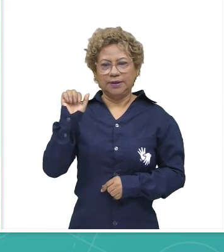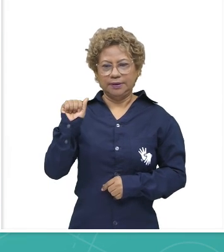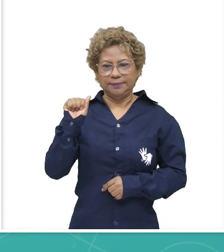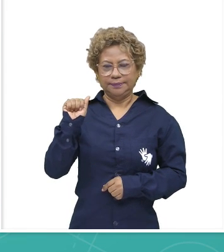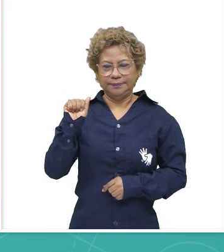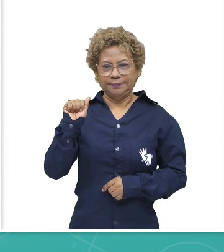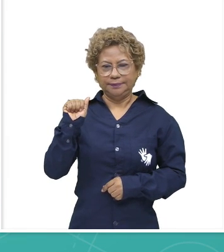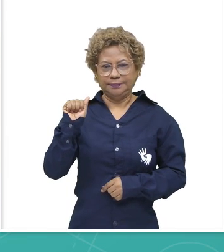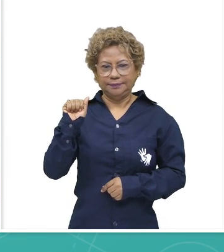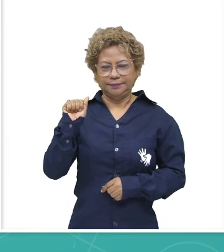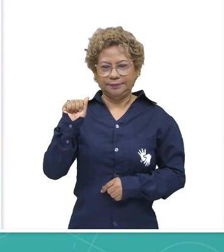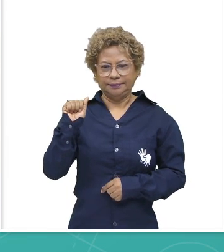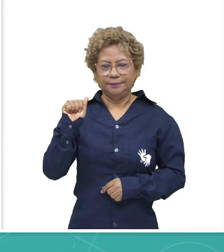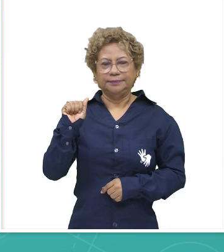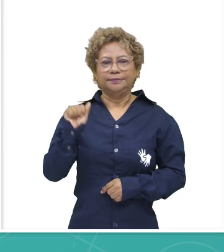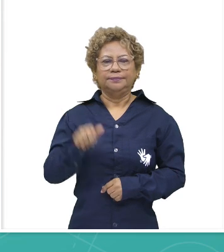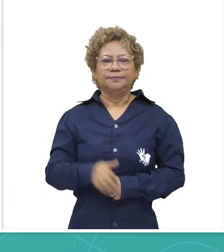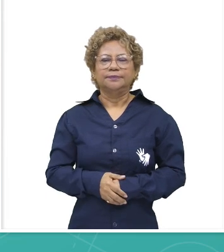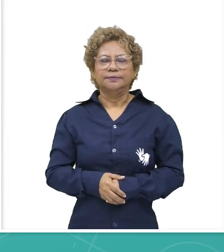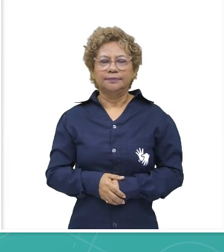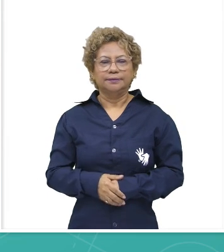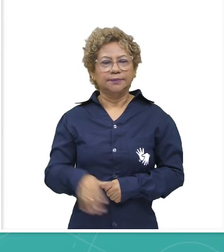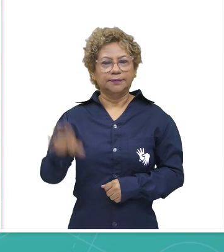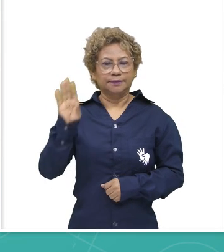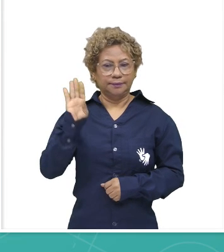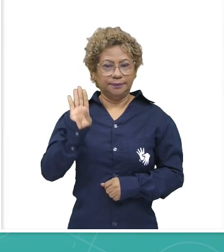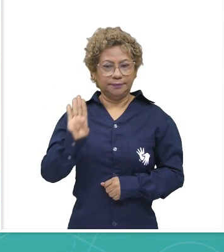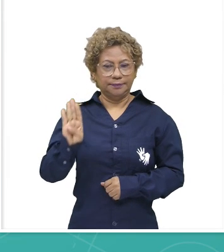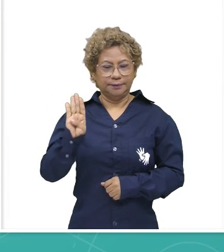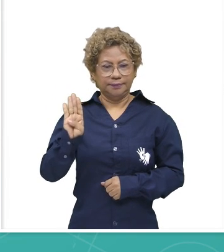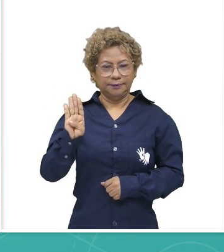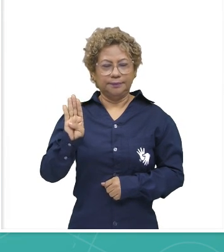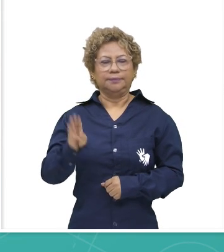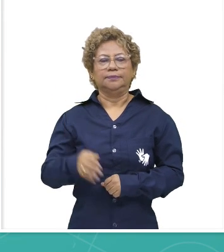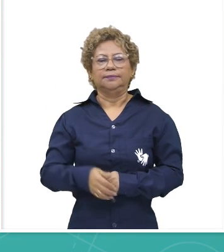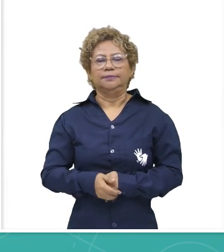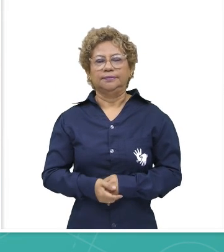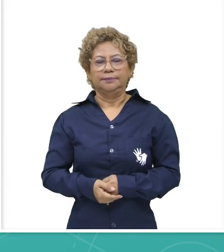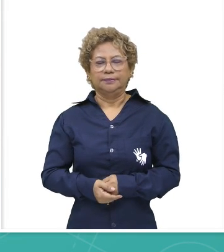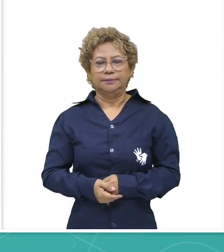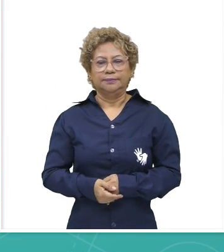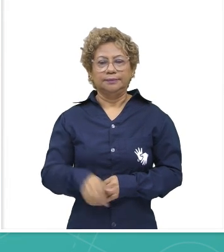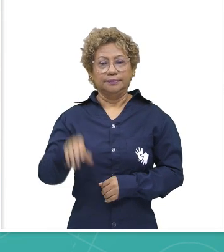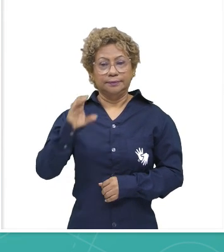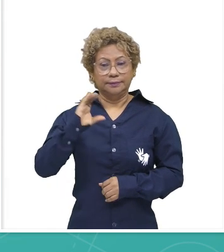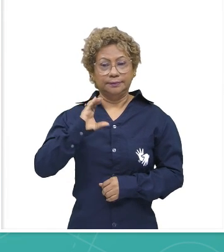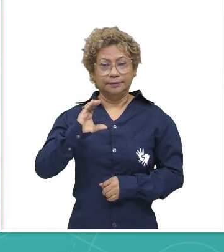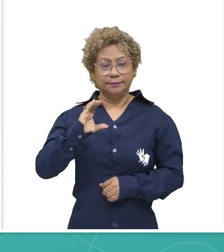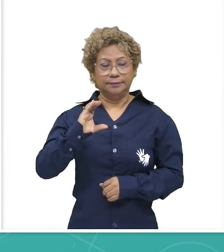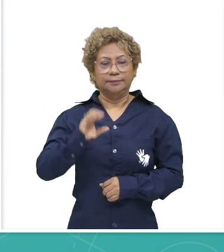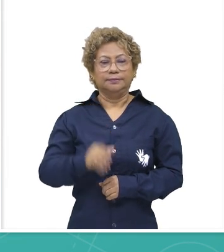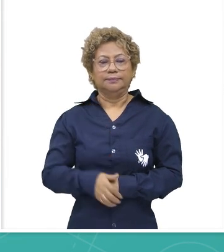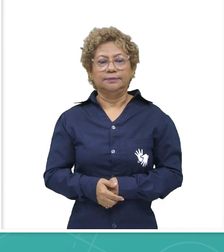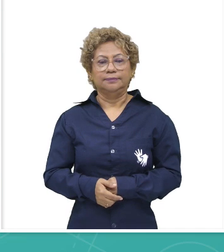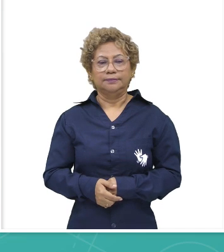A, elasticidade. Alternativa B, pressão atmosférica. Alternativa C,